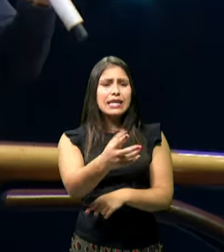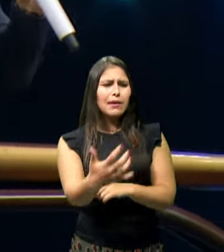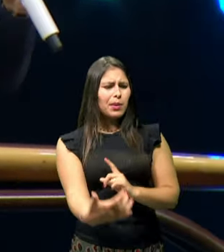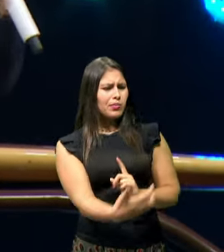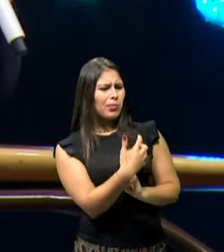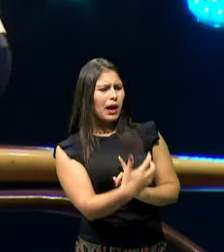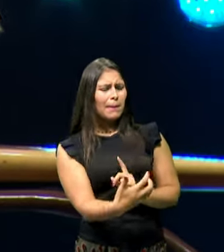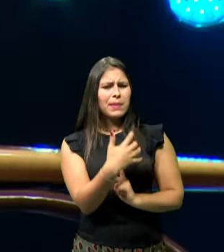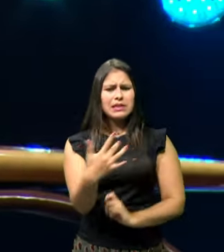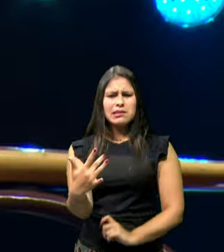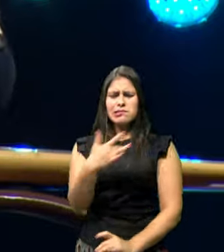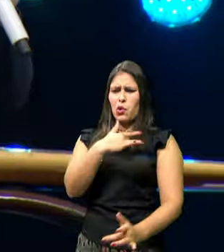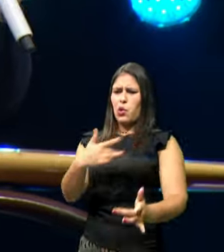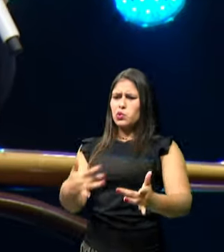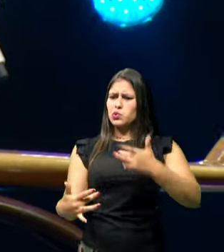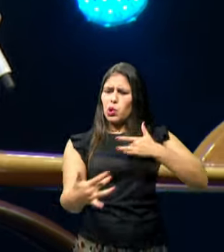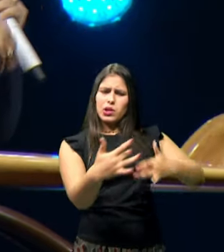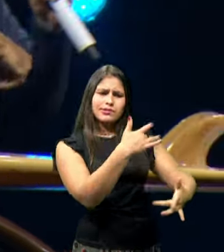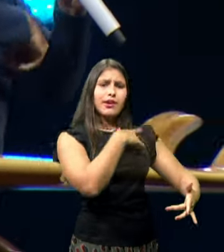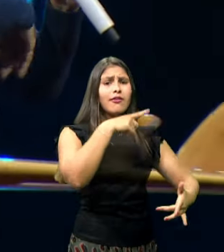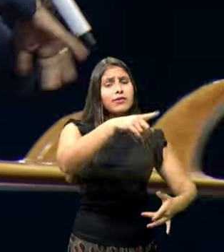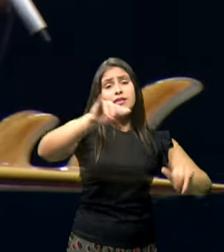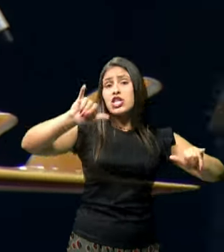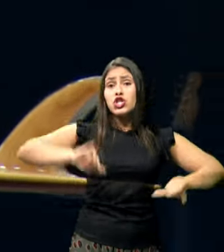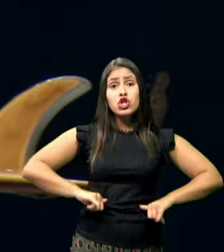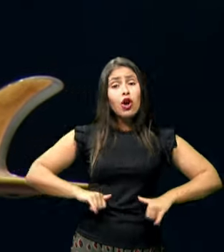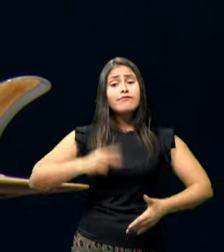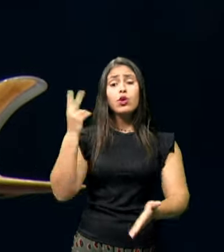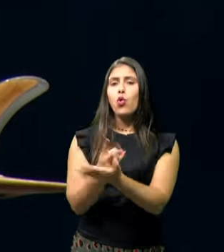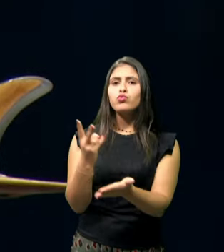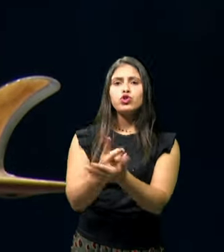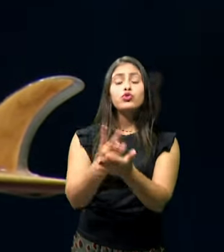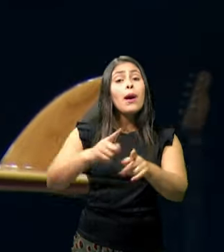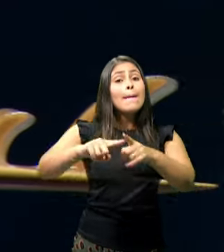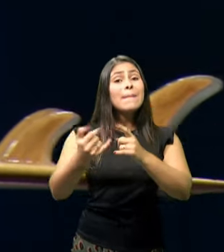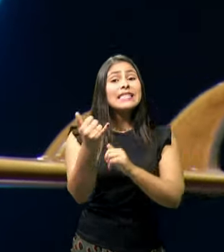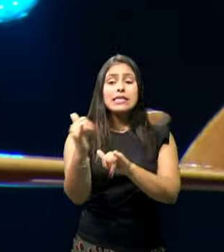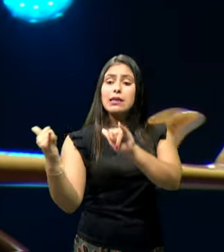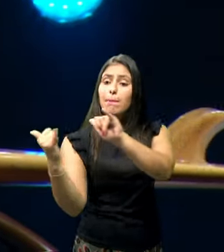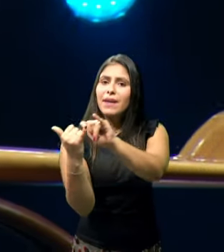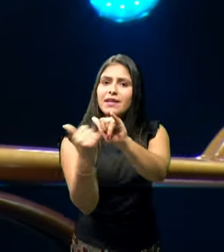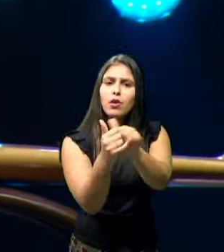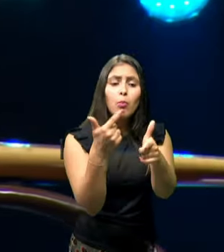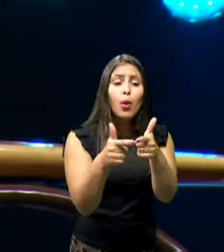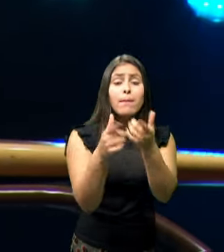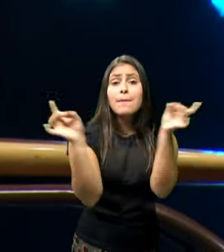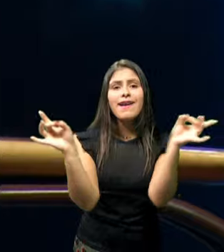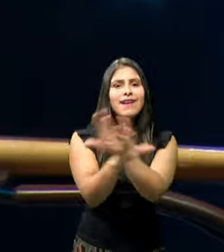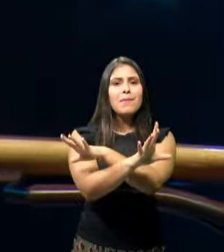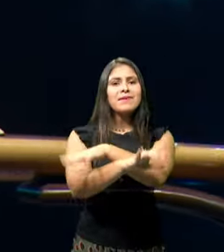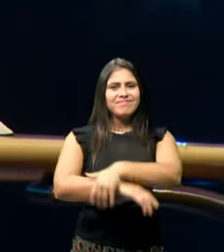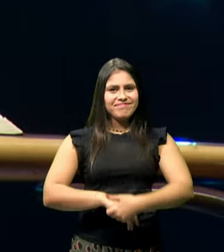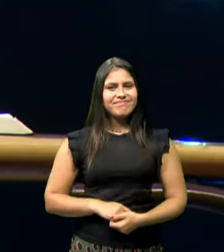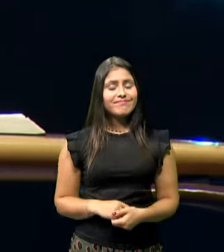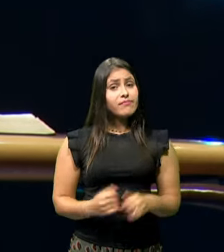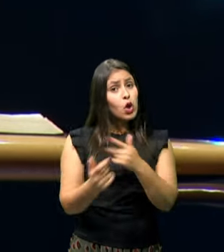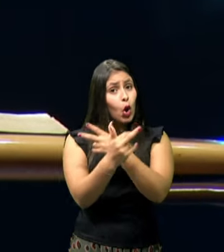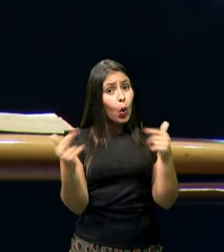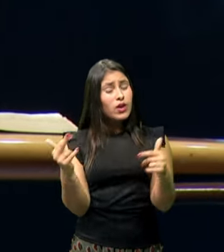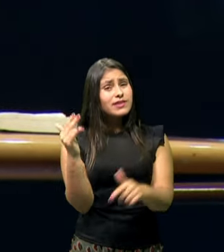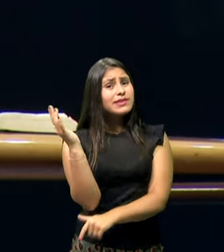te atinge. Quando você libera perdão, você se desvencilha do problema. Então, coisas ruins